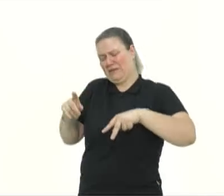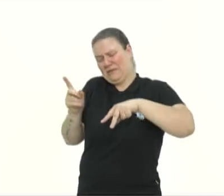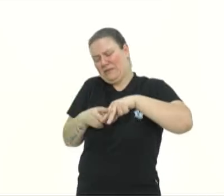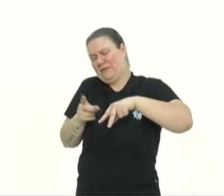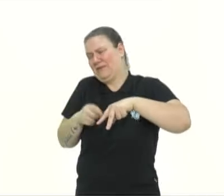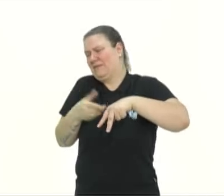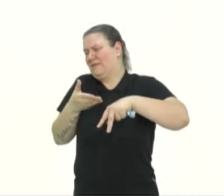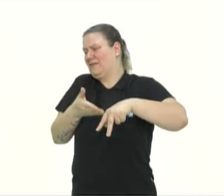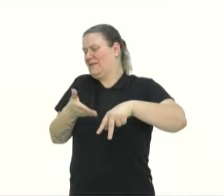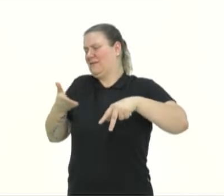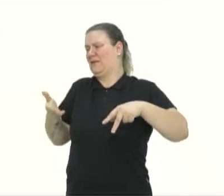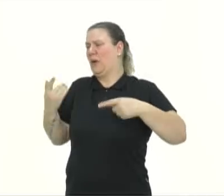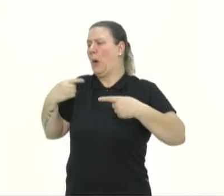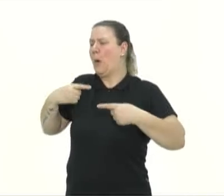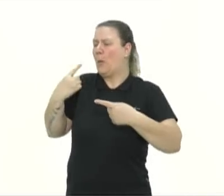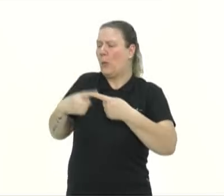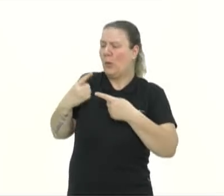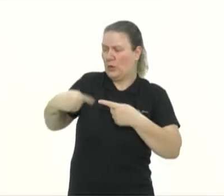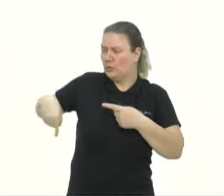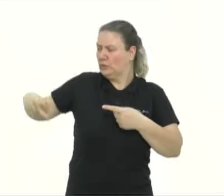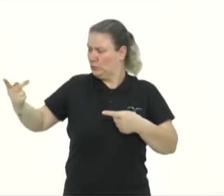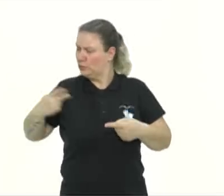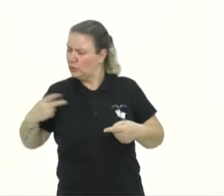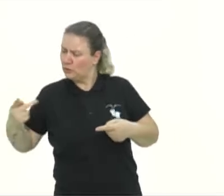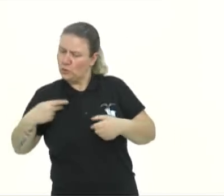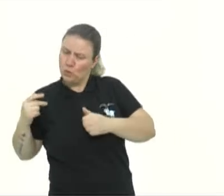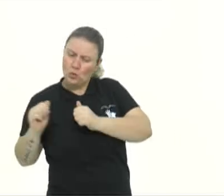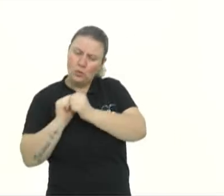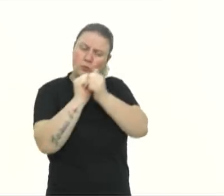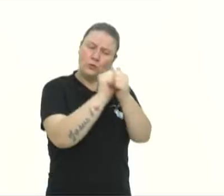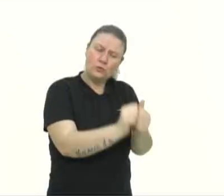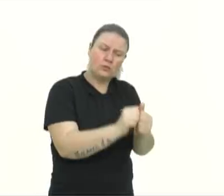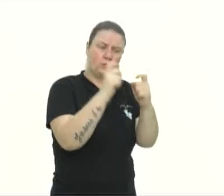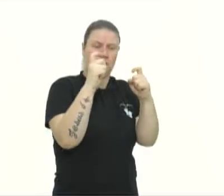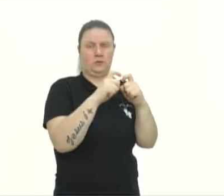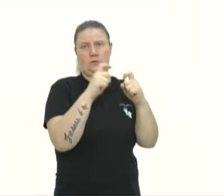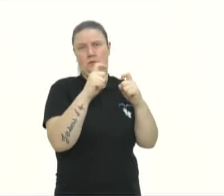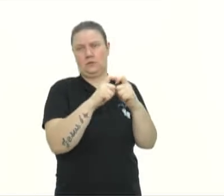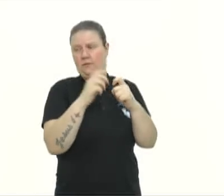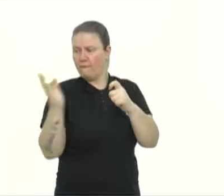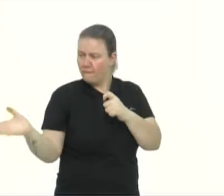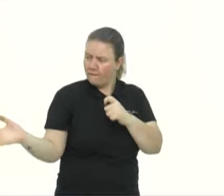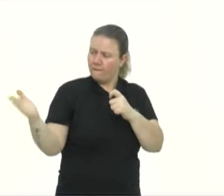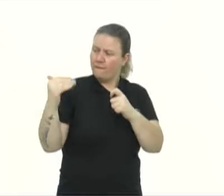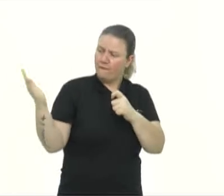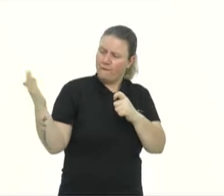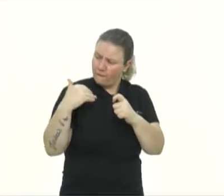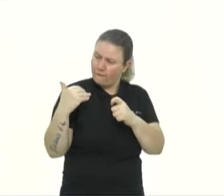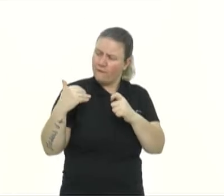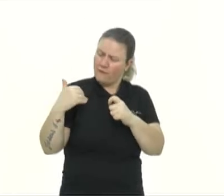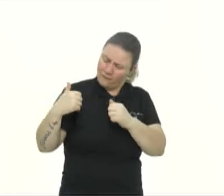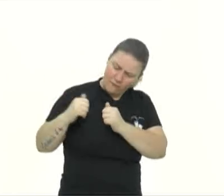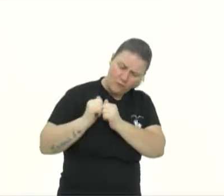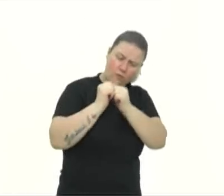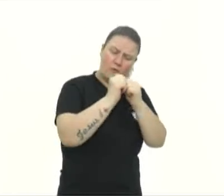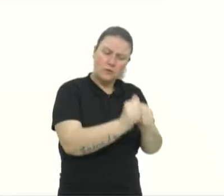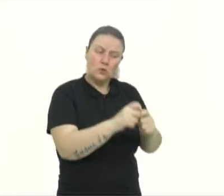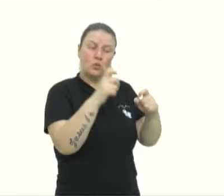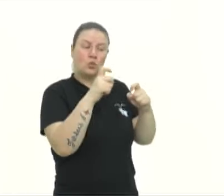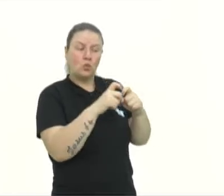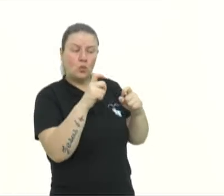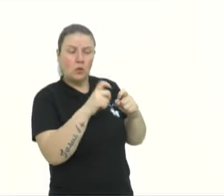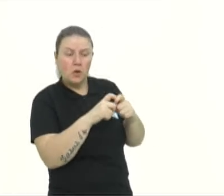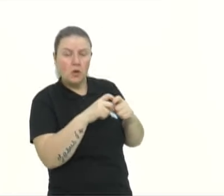perna. Por que é que nós não vamos junto no doutor? Vamos lá, a gente faz a